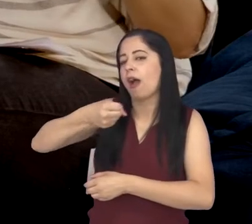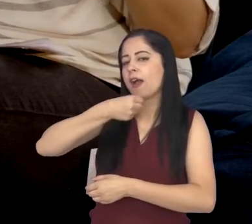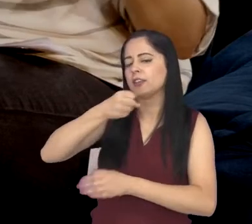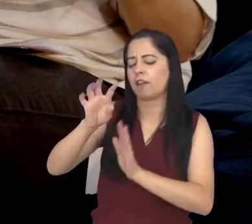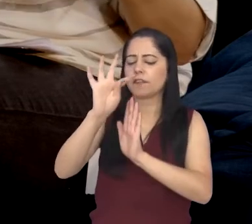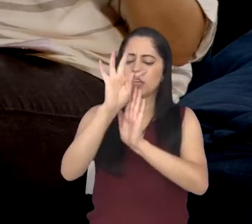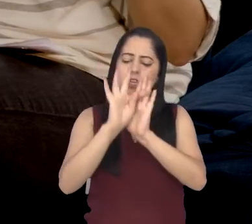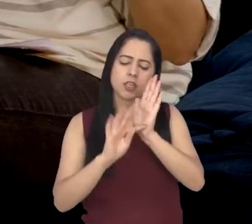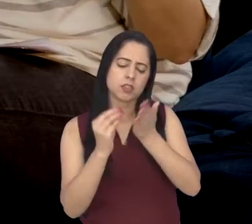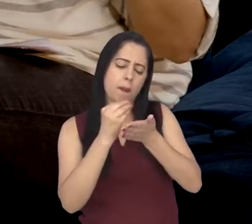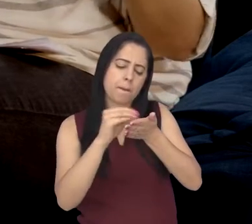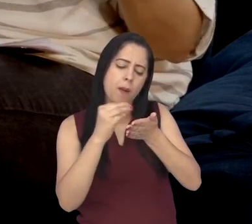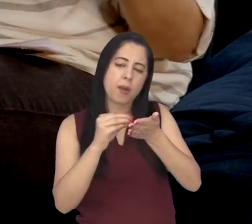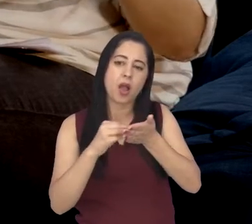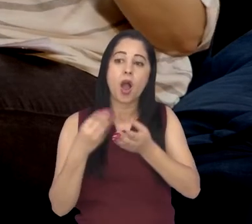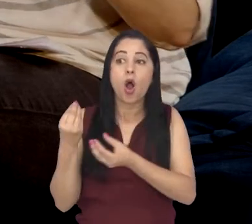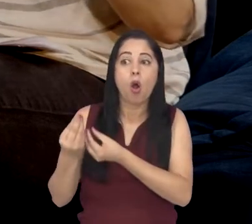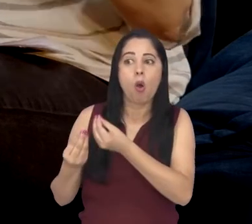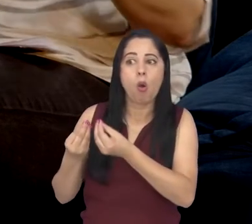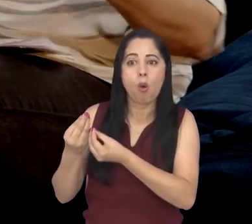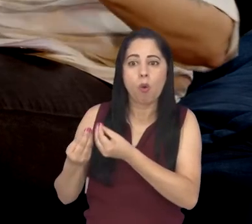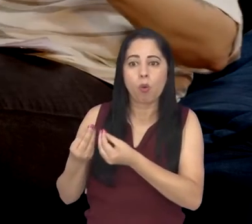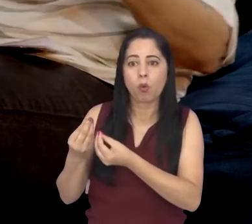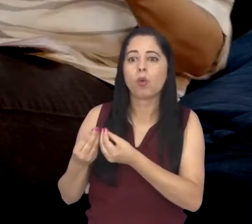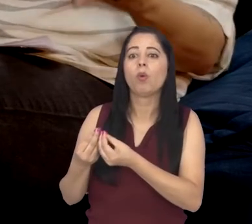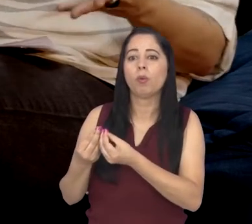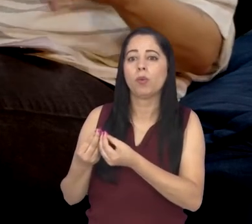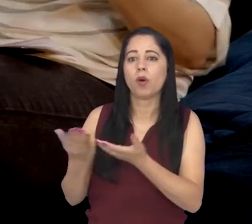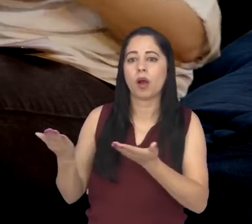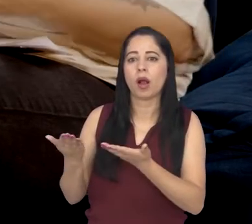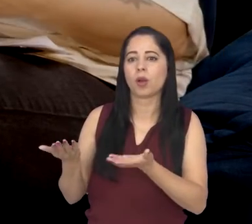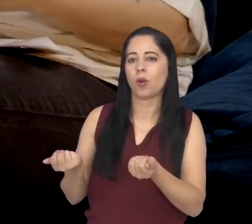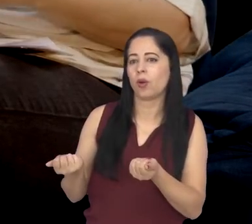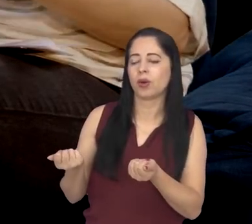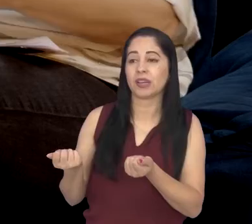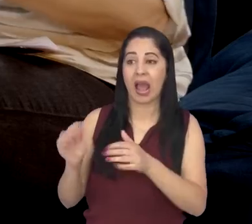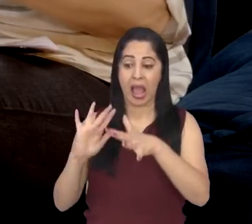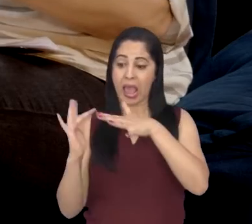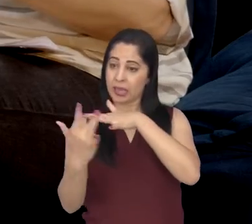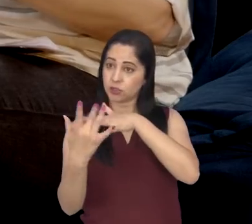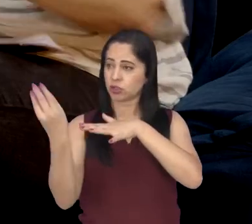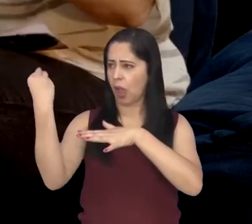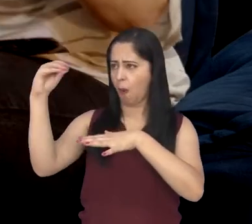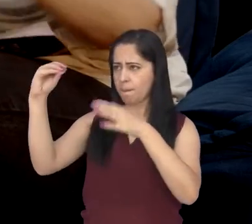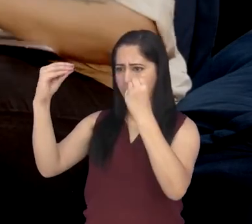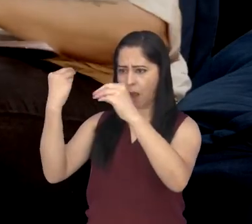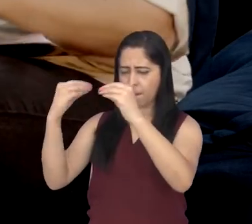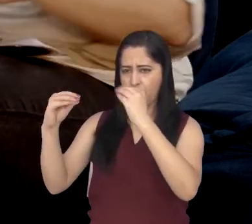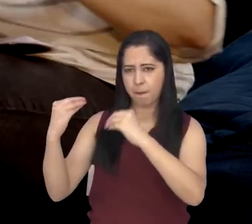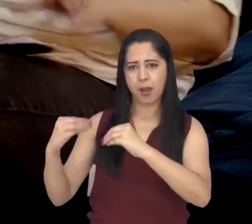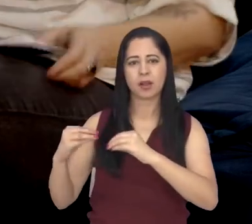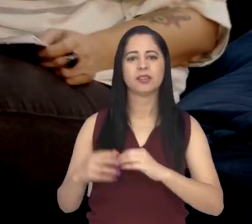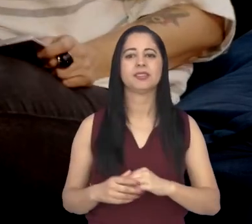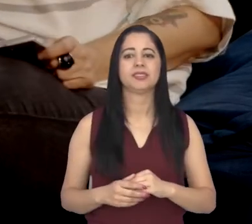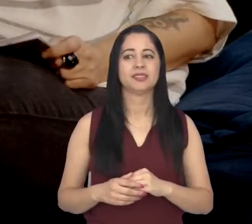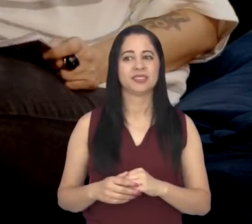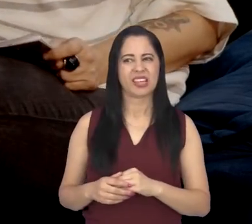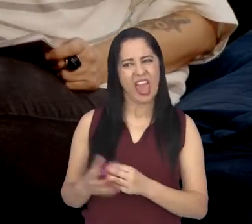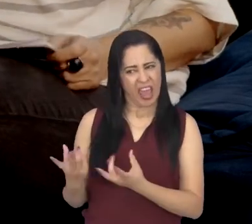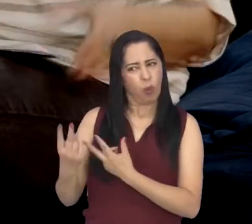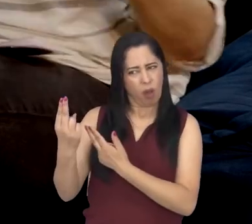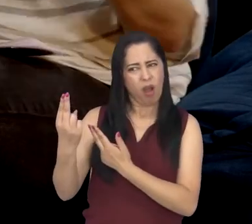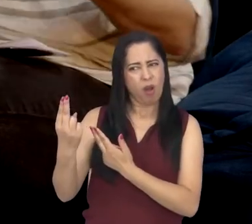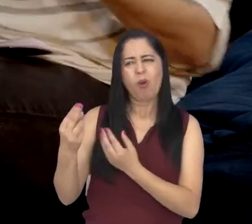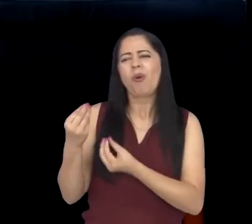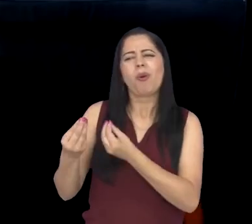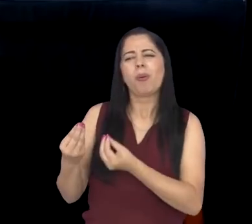né, empolgantes e cheios de emoção. Como é que é passar isso para as redes sociais? Eu